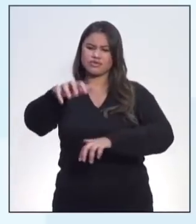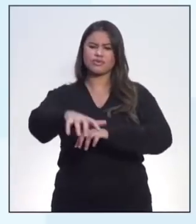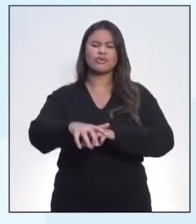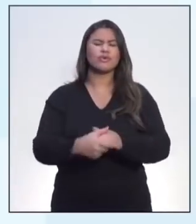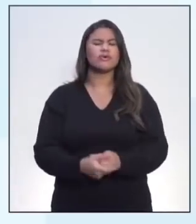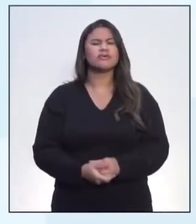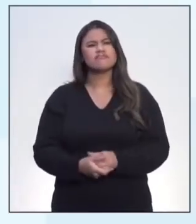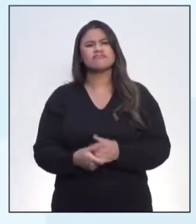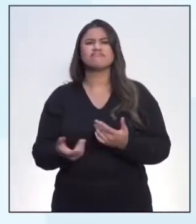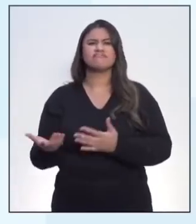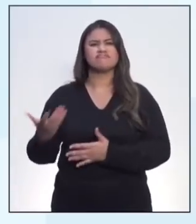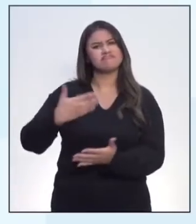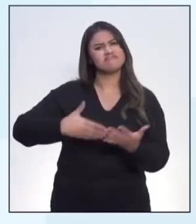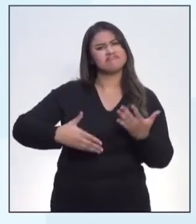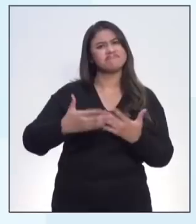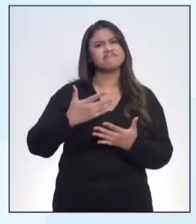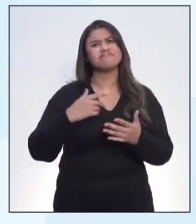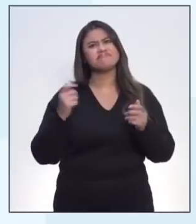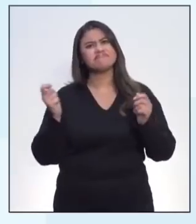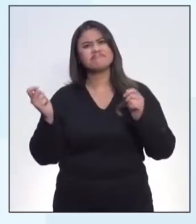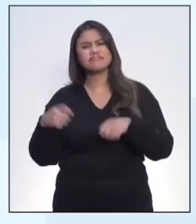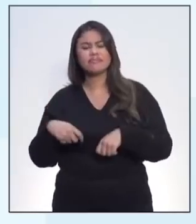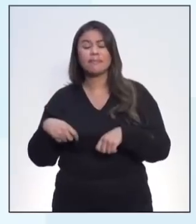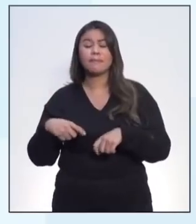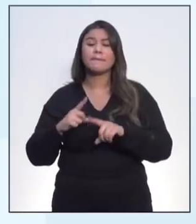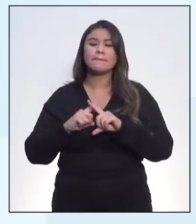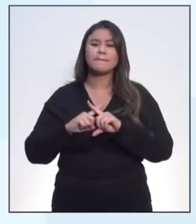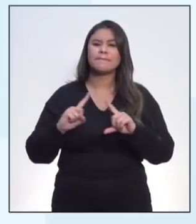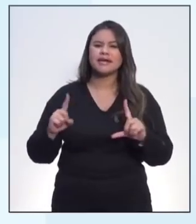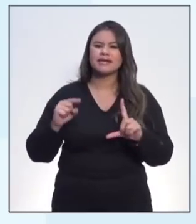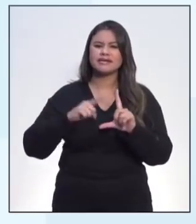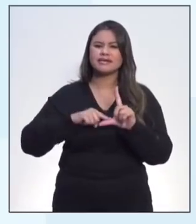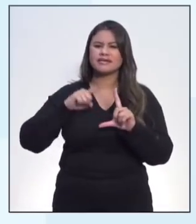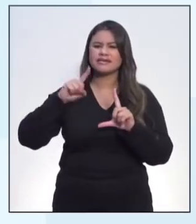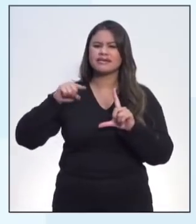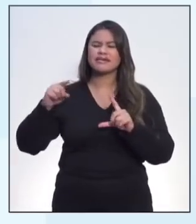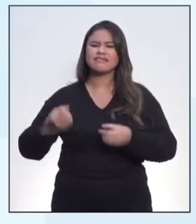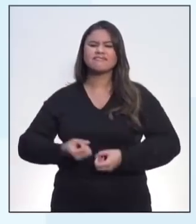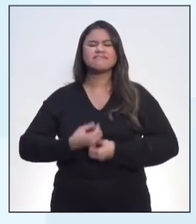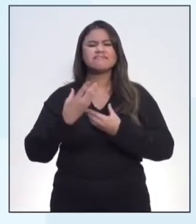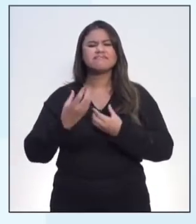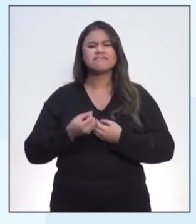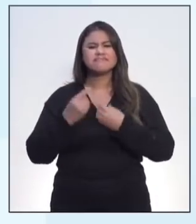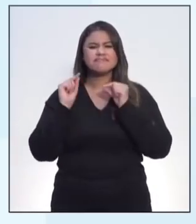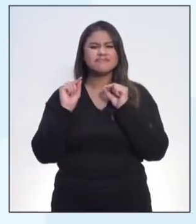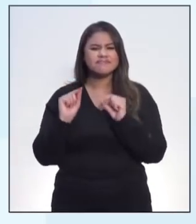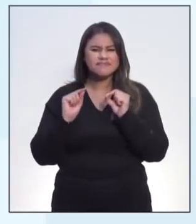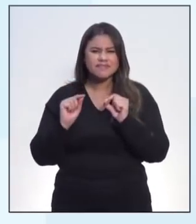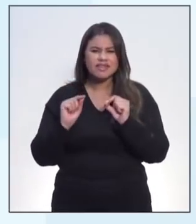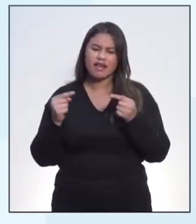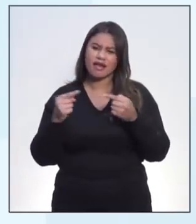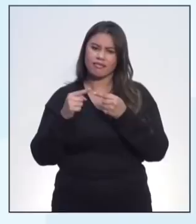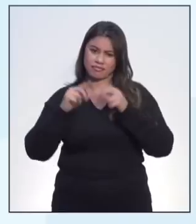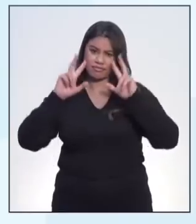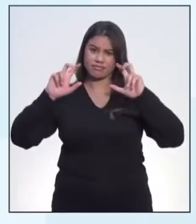com esses gráficos. Agora, o que é um infográfico, que é o foco da aula de hoje, e